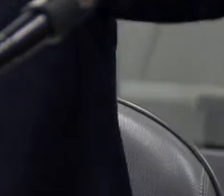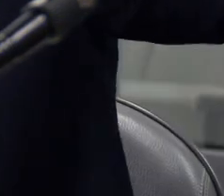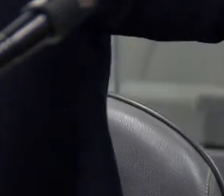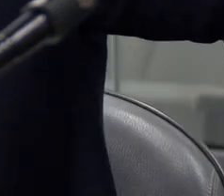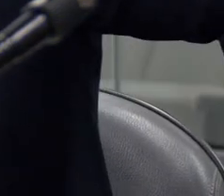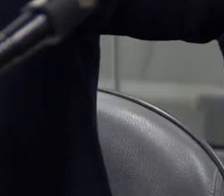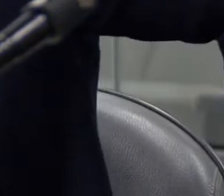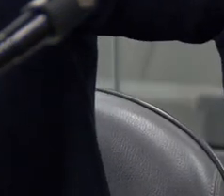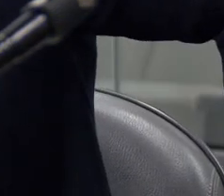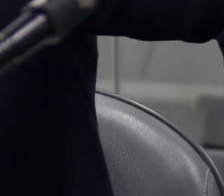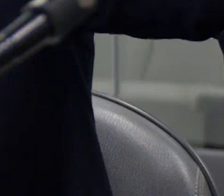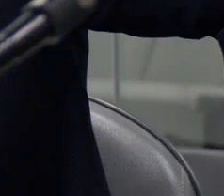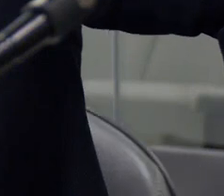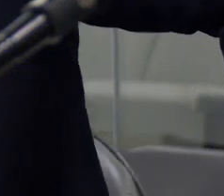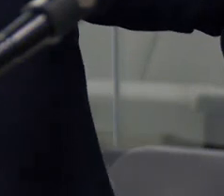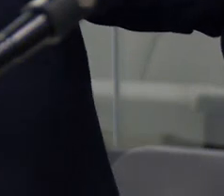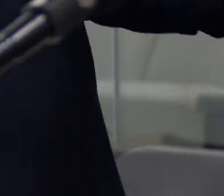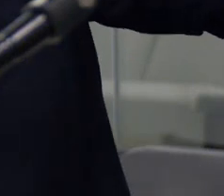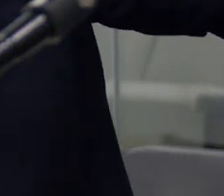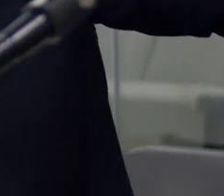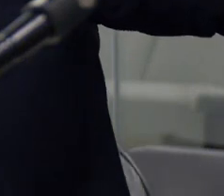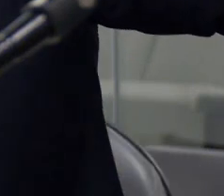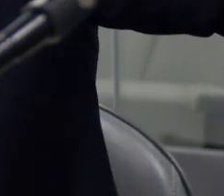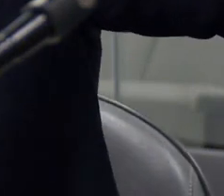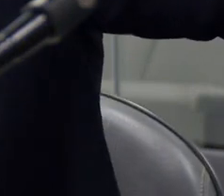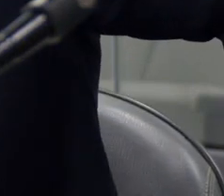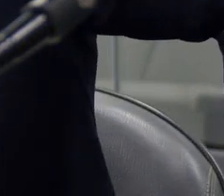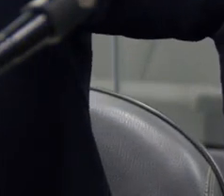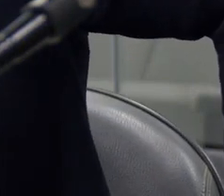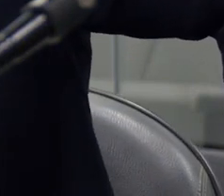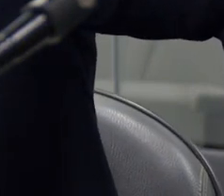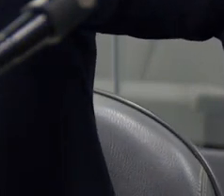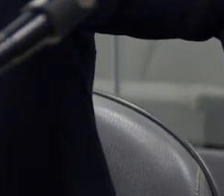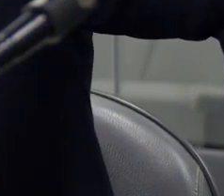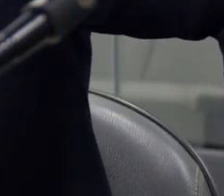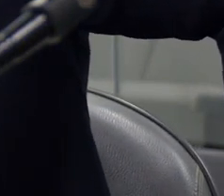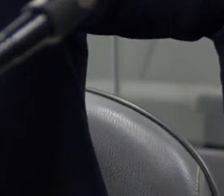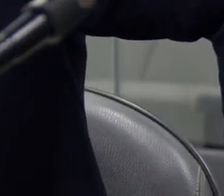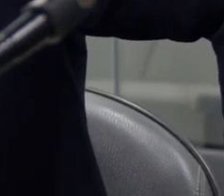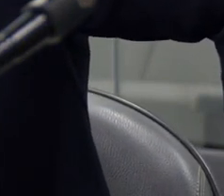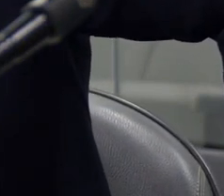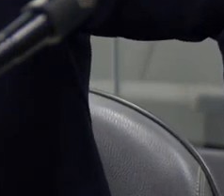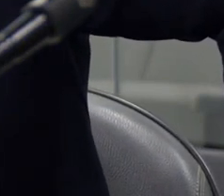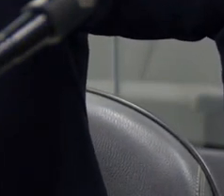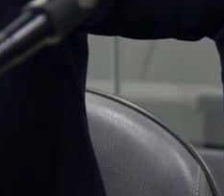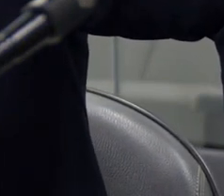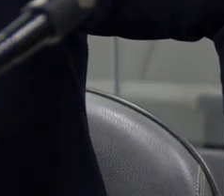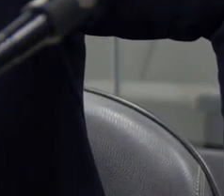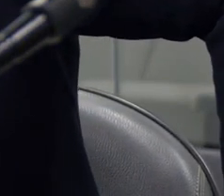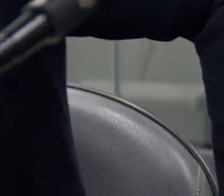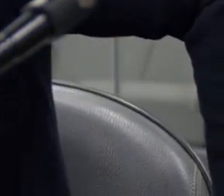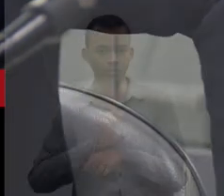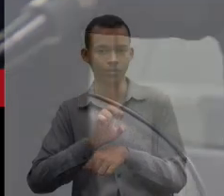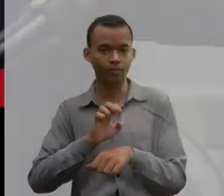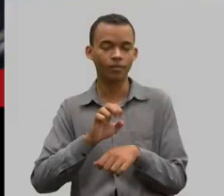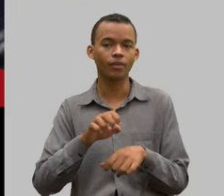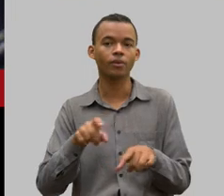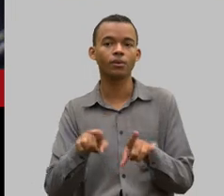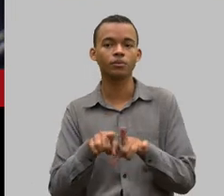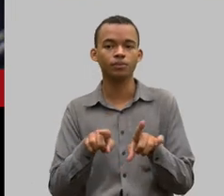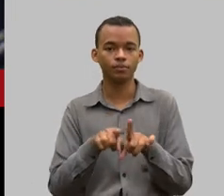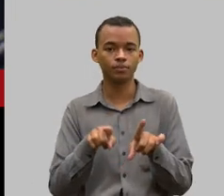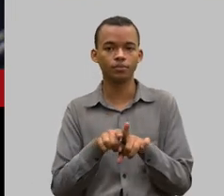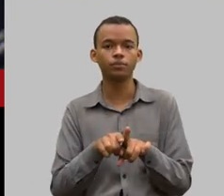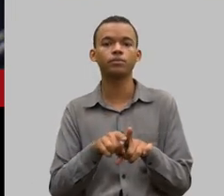presentear com a posse aqui como deputado estadual mas a política na nossa base lá eu sou bem ativo